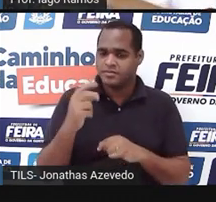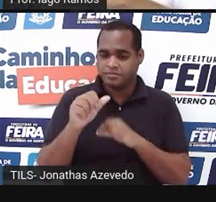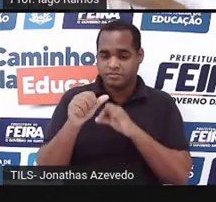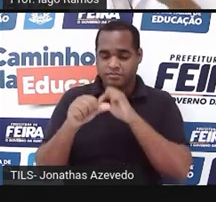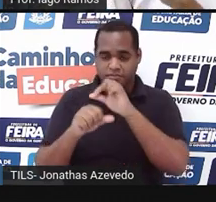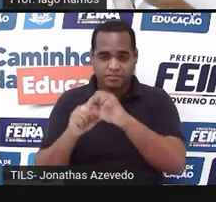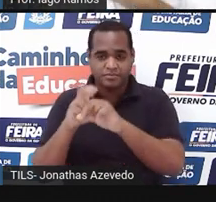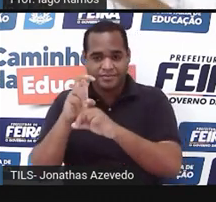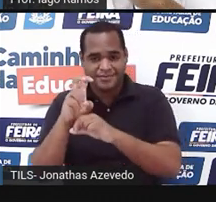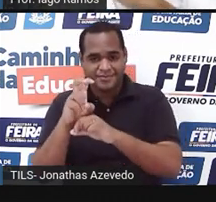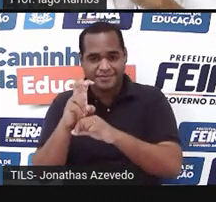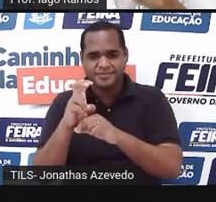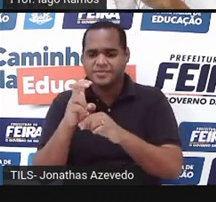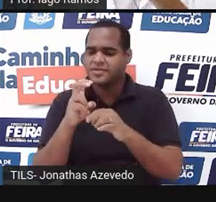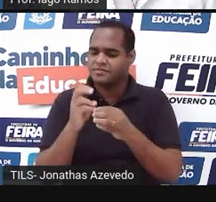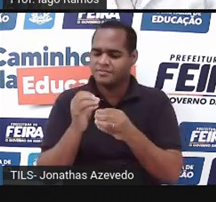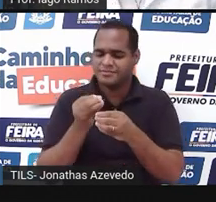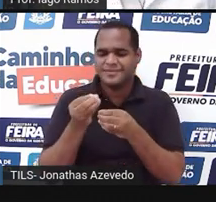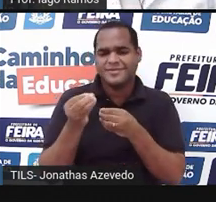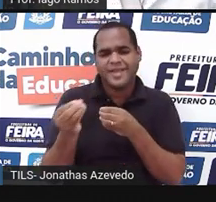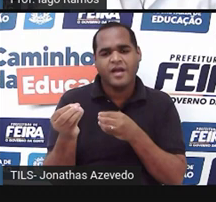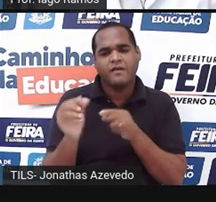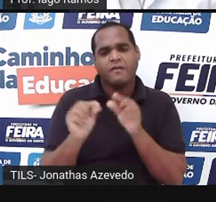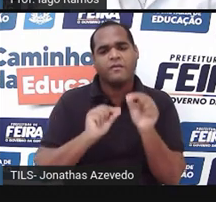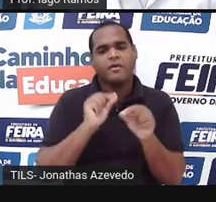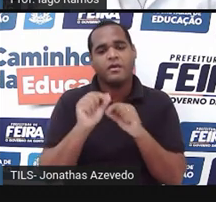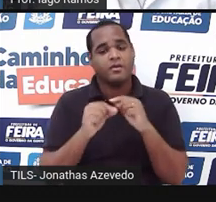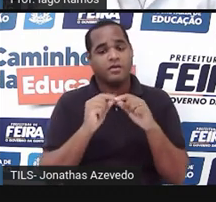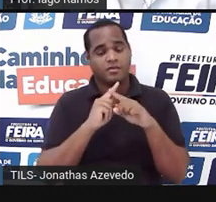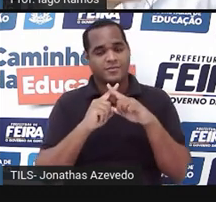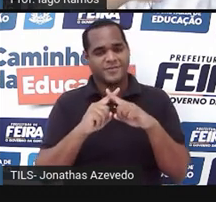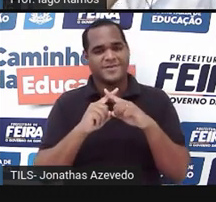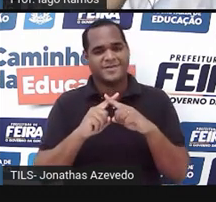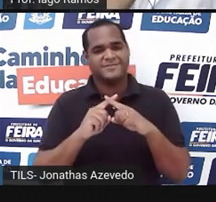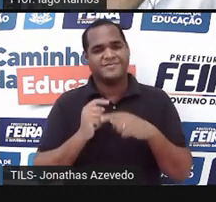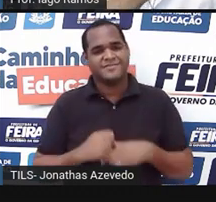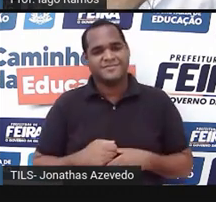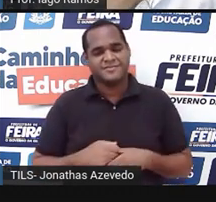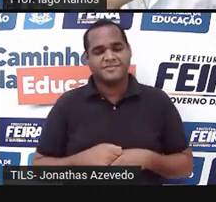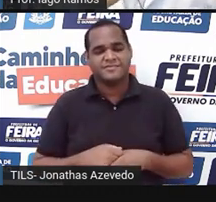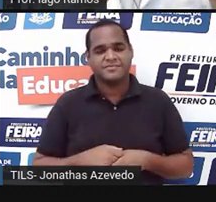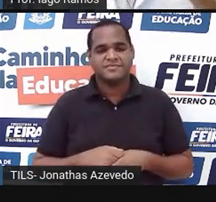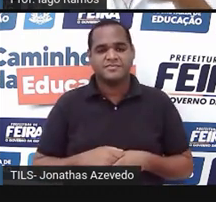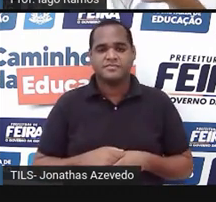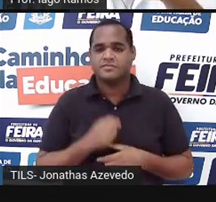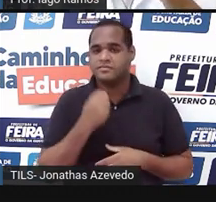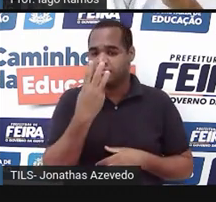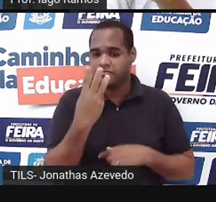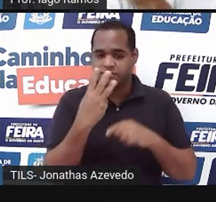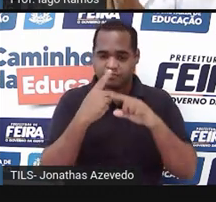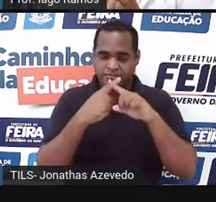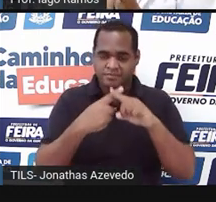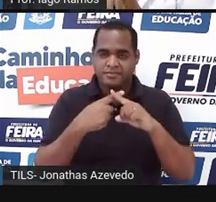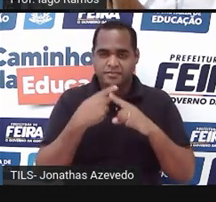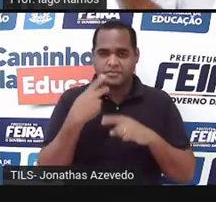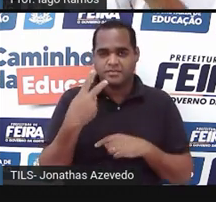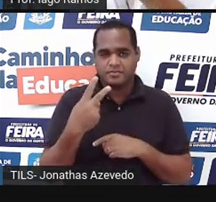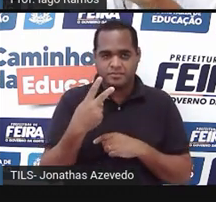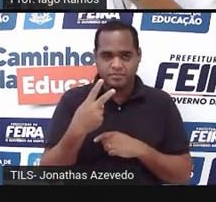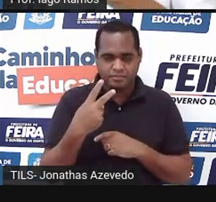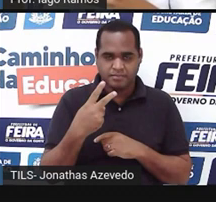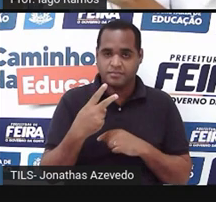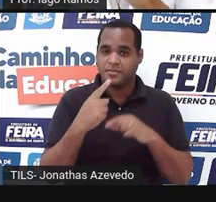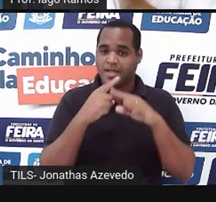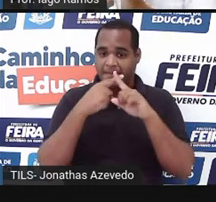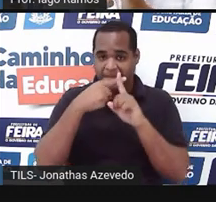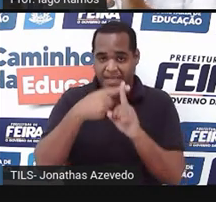dou para os 5 Mas e se dar aí é a multiplicação então eu pego o três vezes dois mais